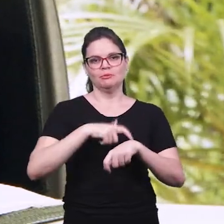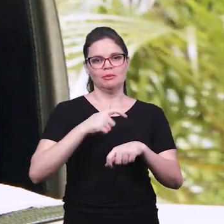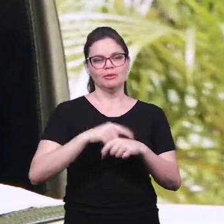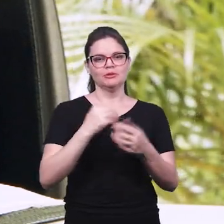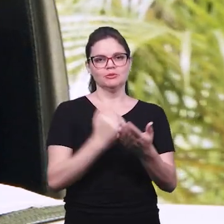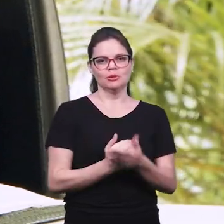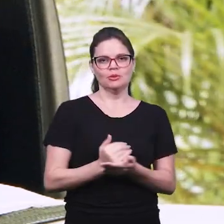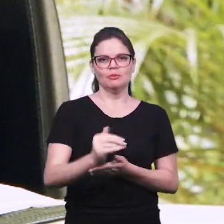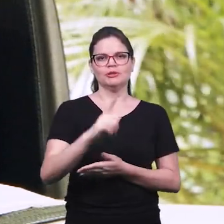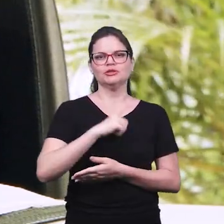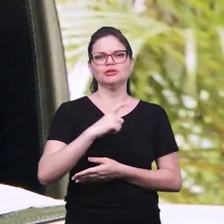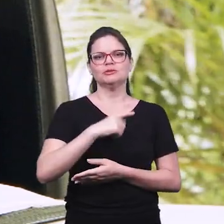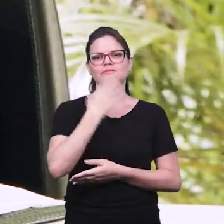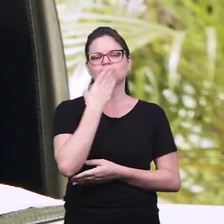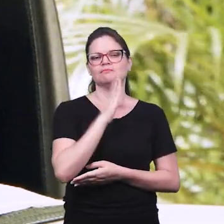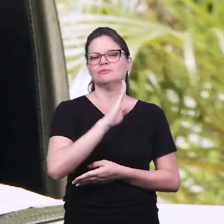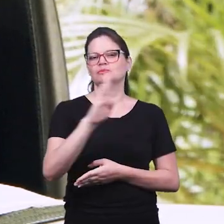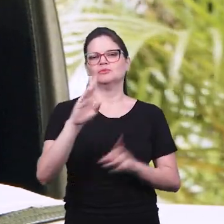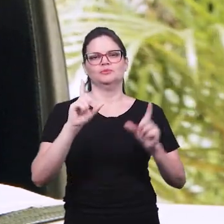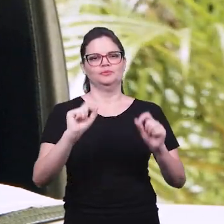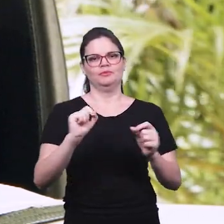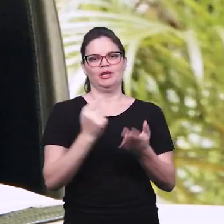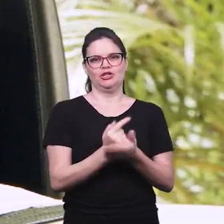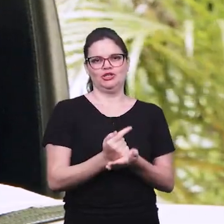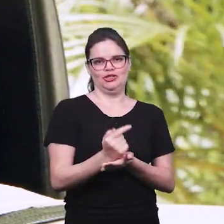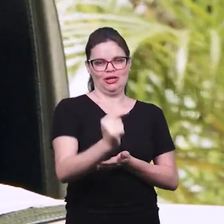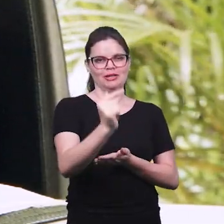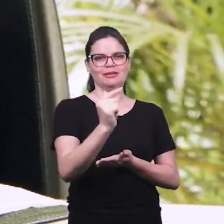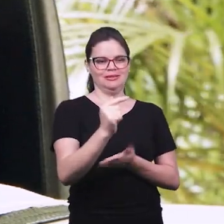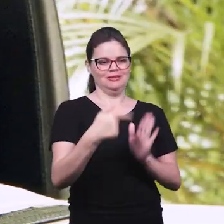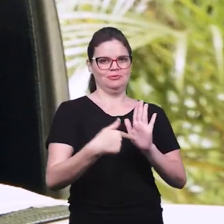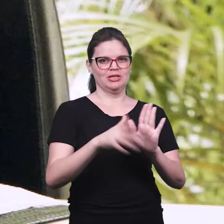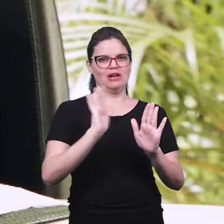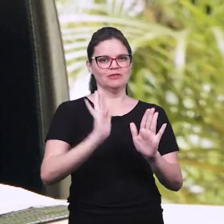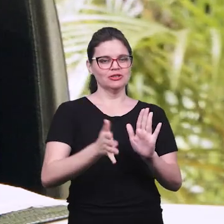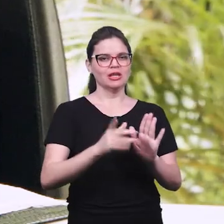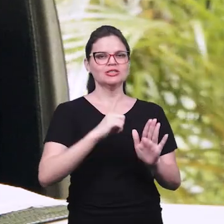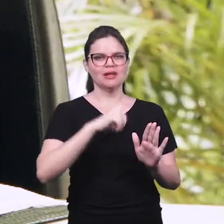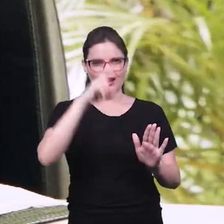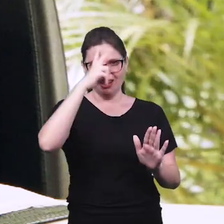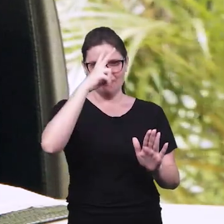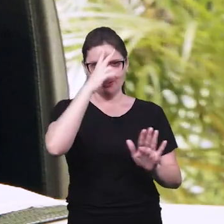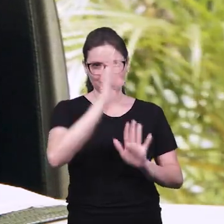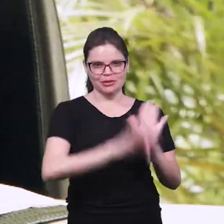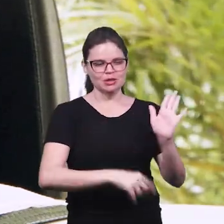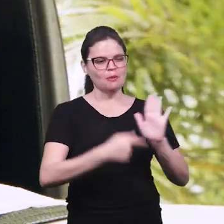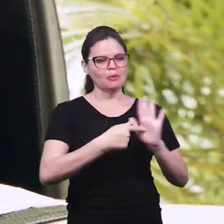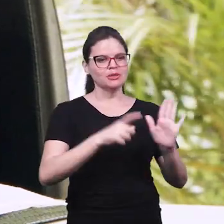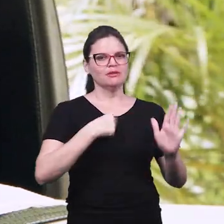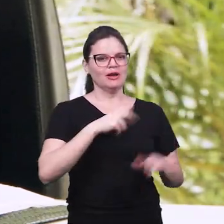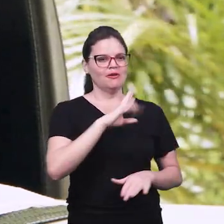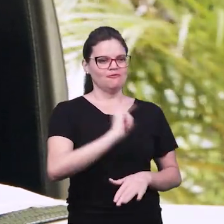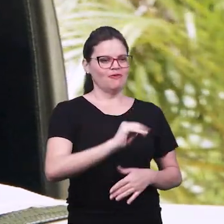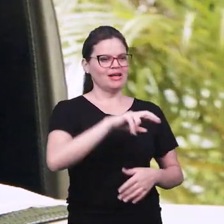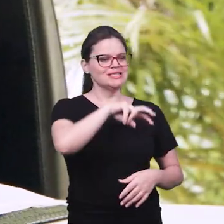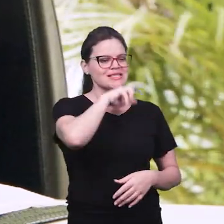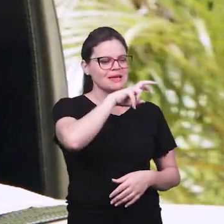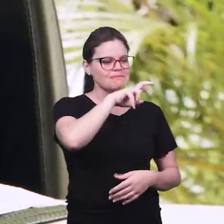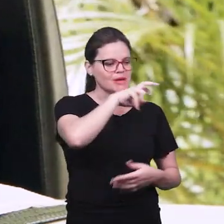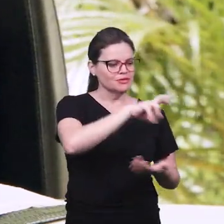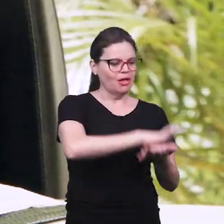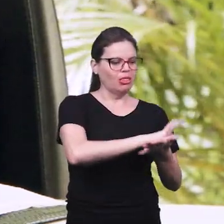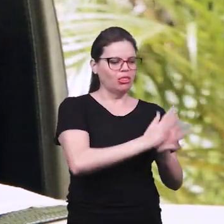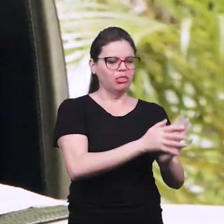havia promessa de Gênesis que o Senhor enviaria aquele que esmagaria a cabeça da serpente, seria Jesus, né? Já Gênesis prometendo